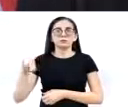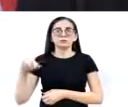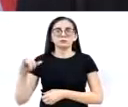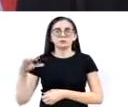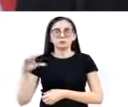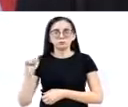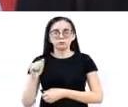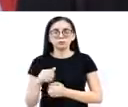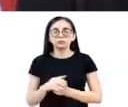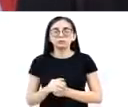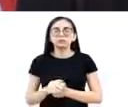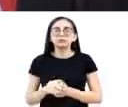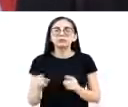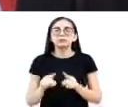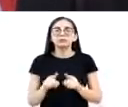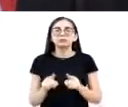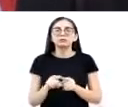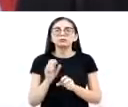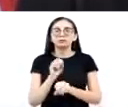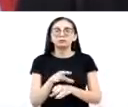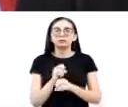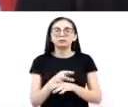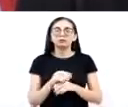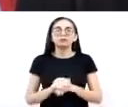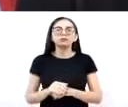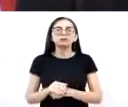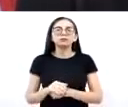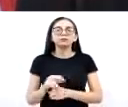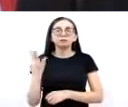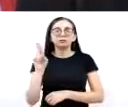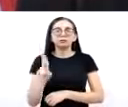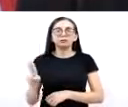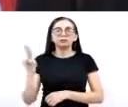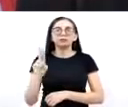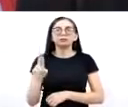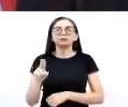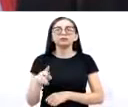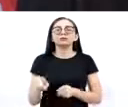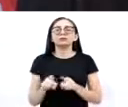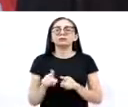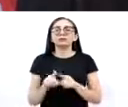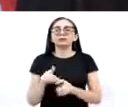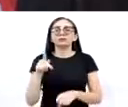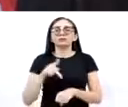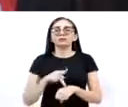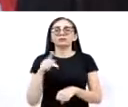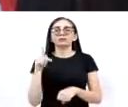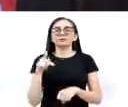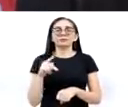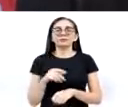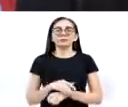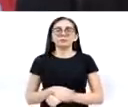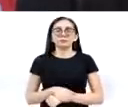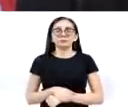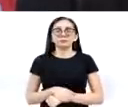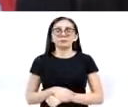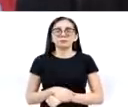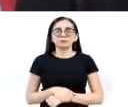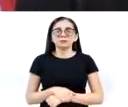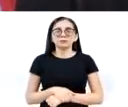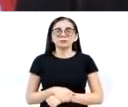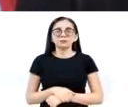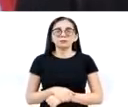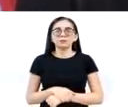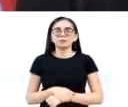Clínica e especialista em docência do ensino superior pelo IESF. Tem especialização também em